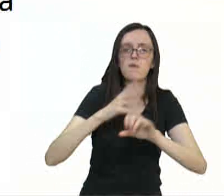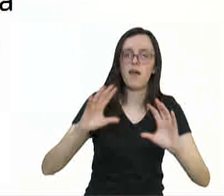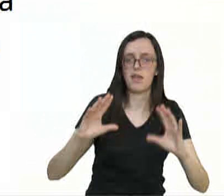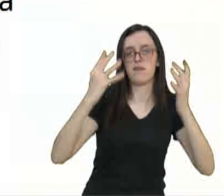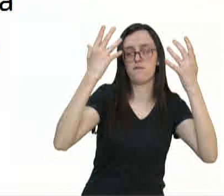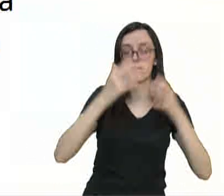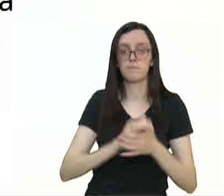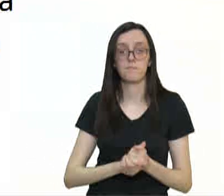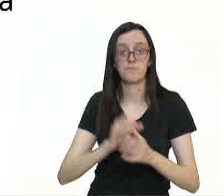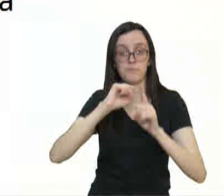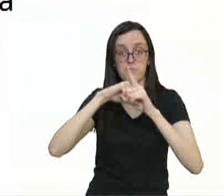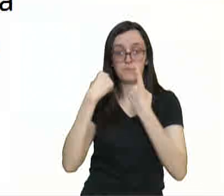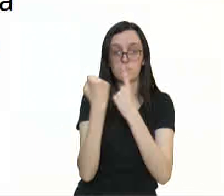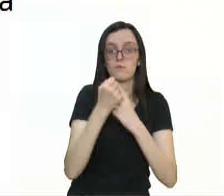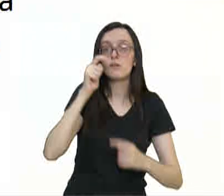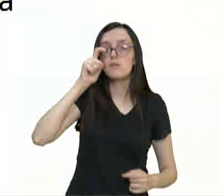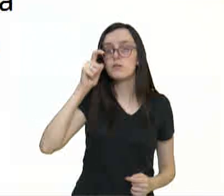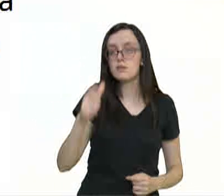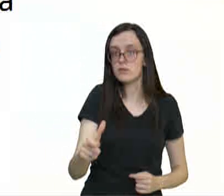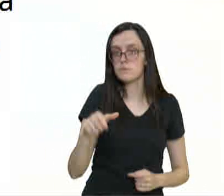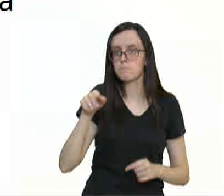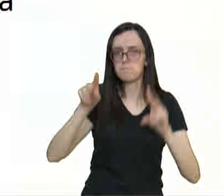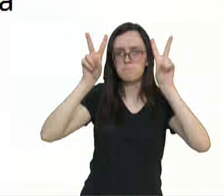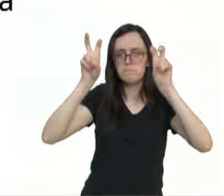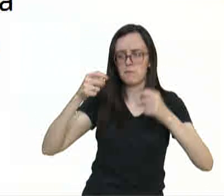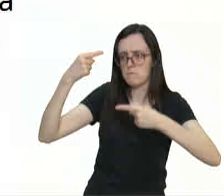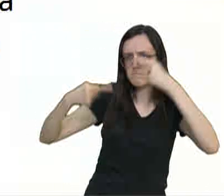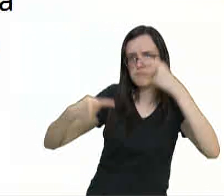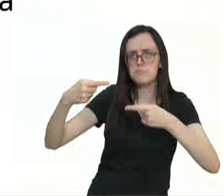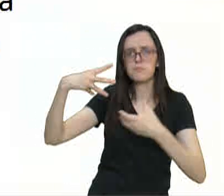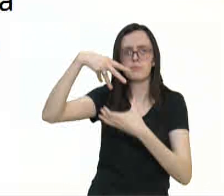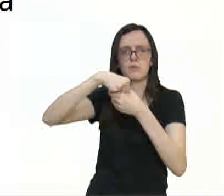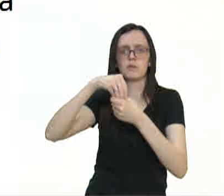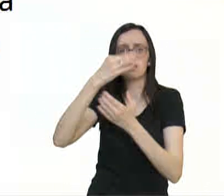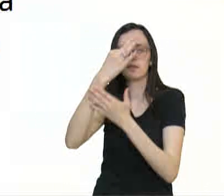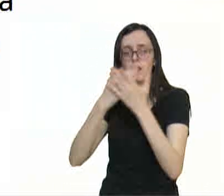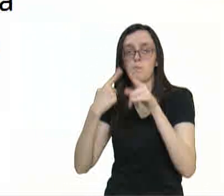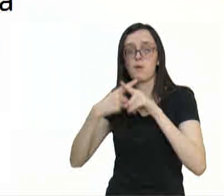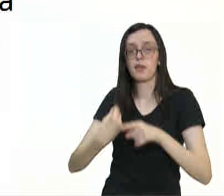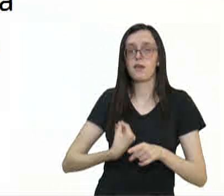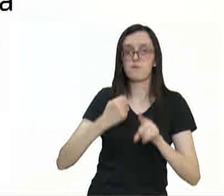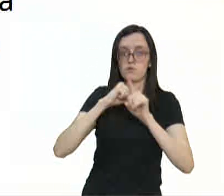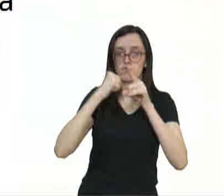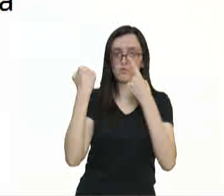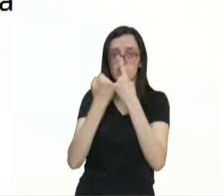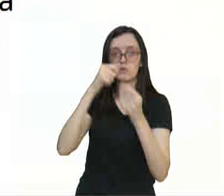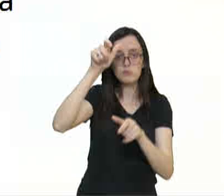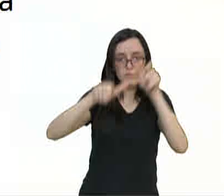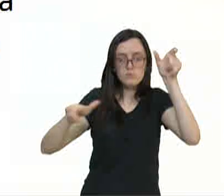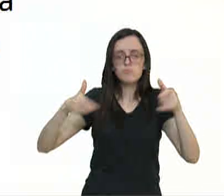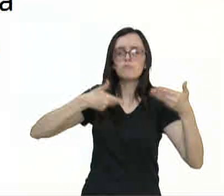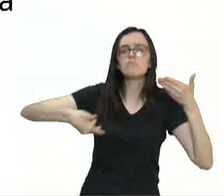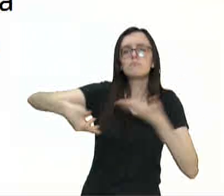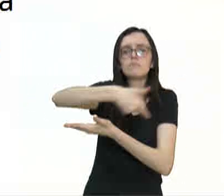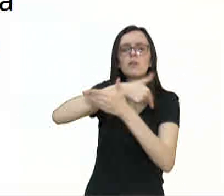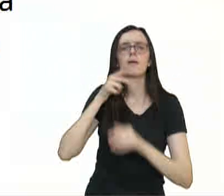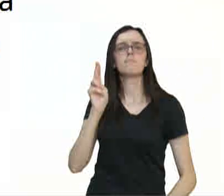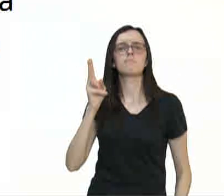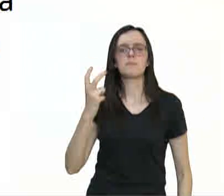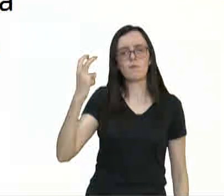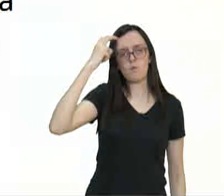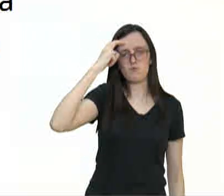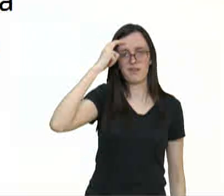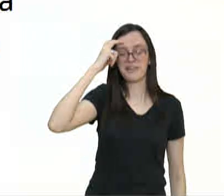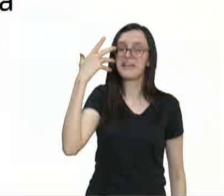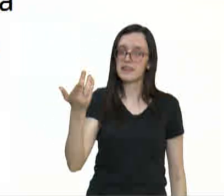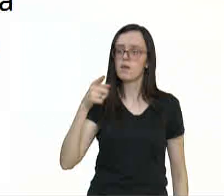A sociologia tem grande interesse pelo assunto discutido no texto, pois na vida social os indivíduos compartilham a mesma cultura